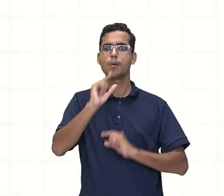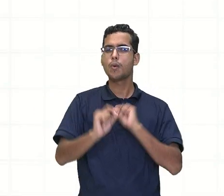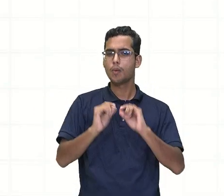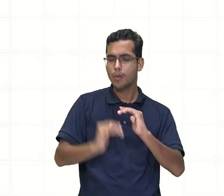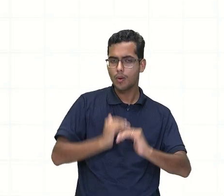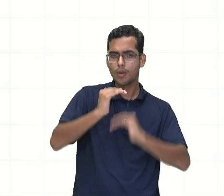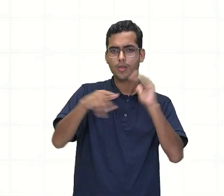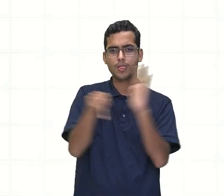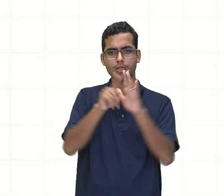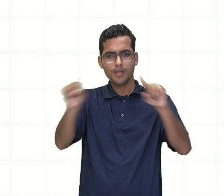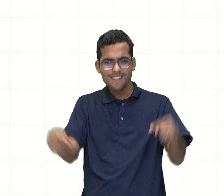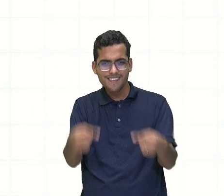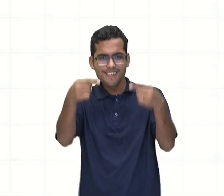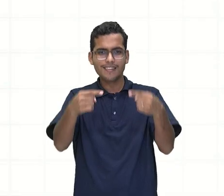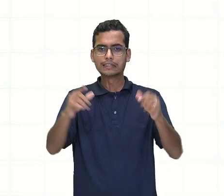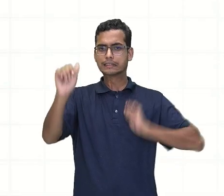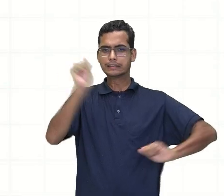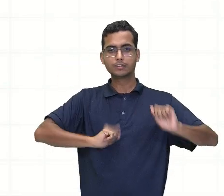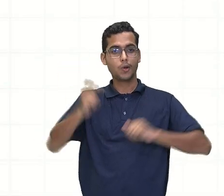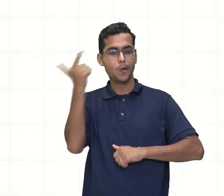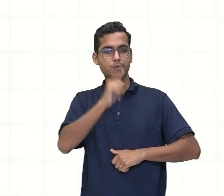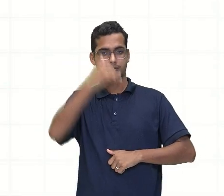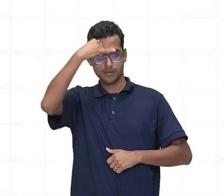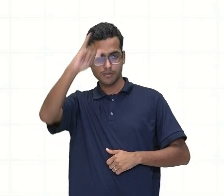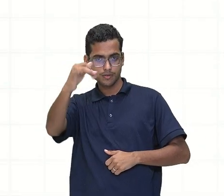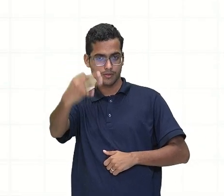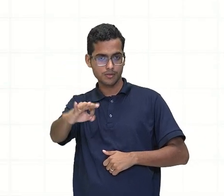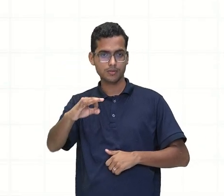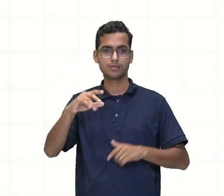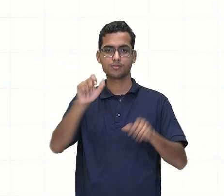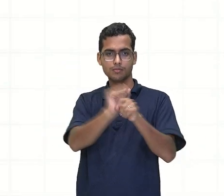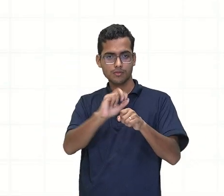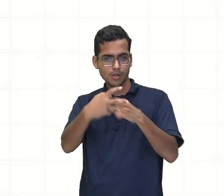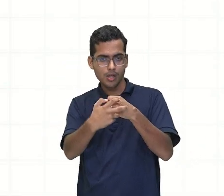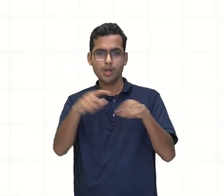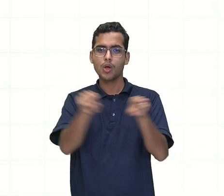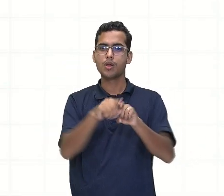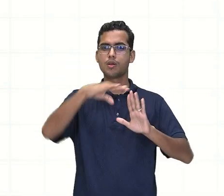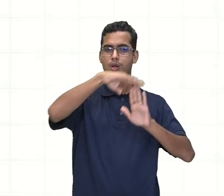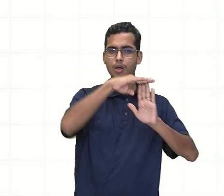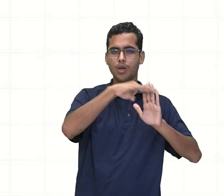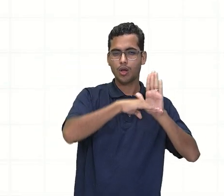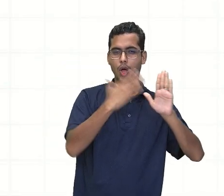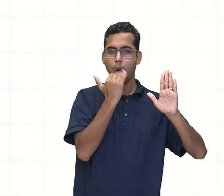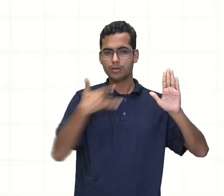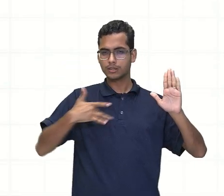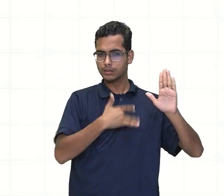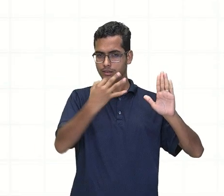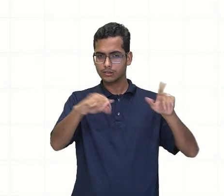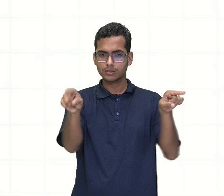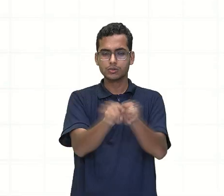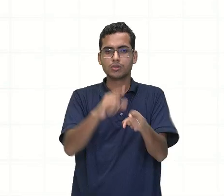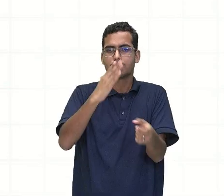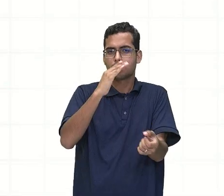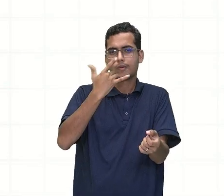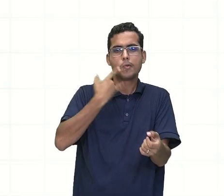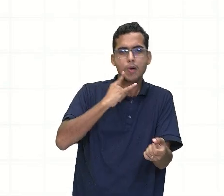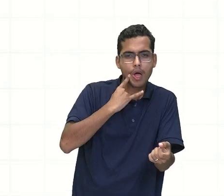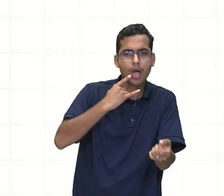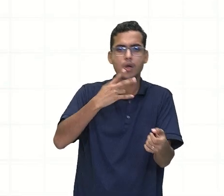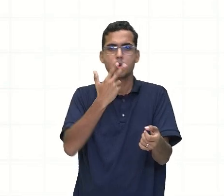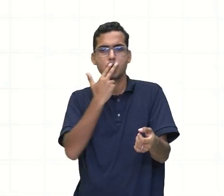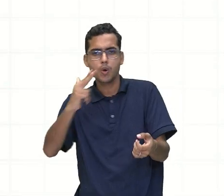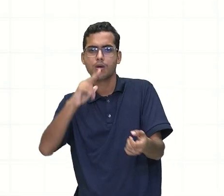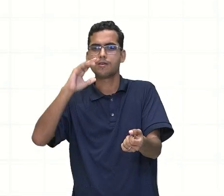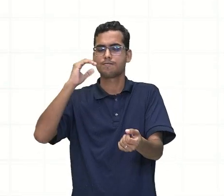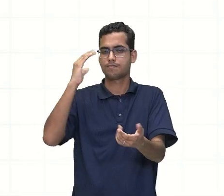do combate à ansiedade, né? Os adventistas pregam uma dieta saudável e a abstinência de álcool e tabaco.